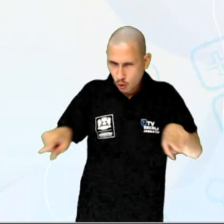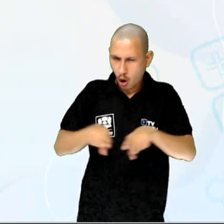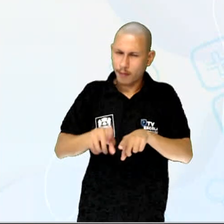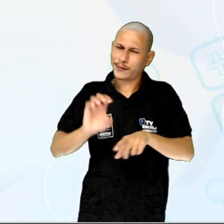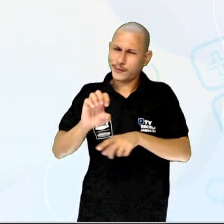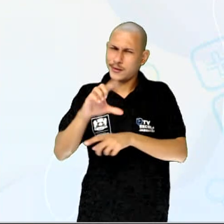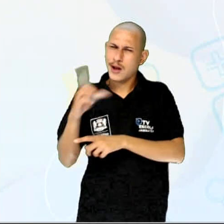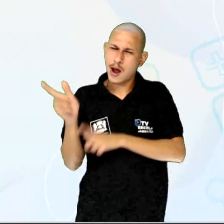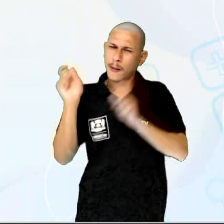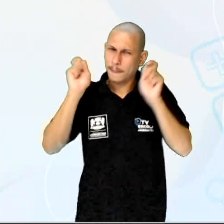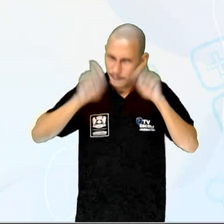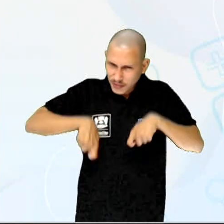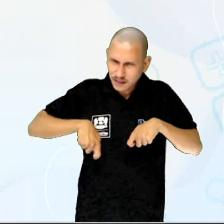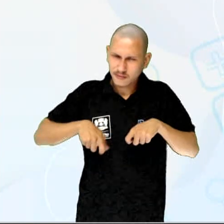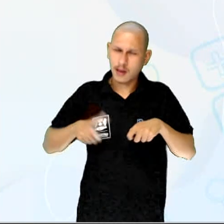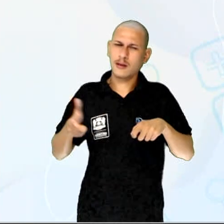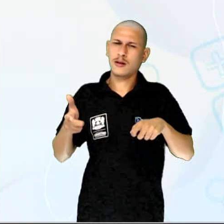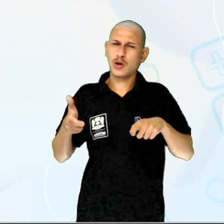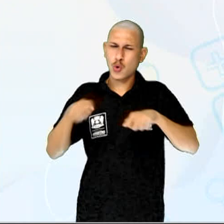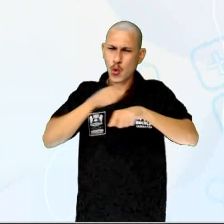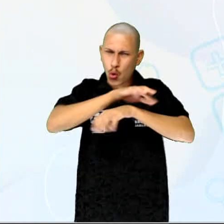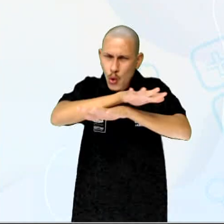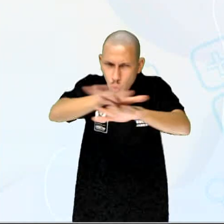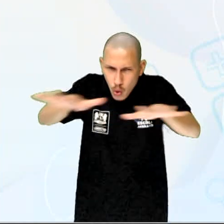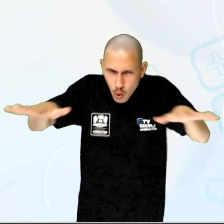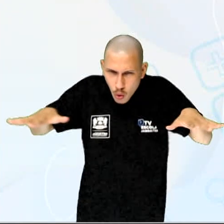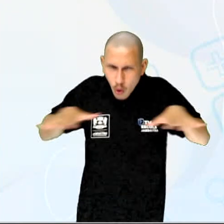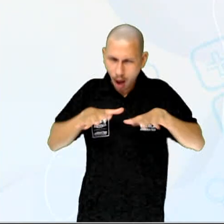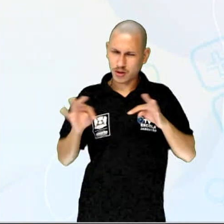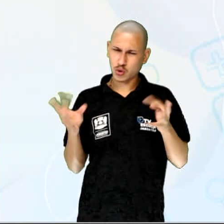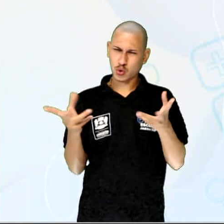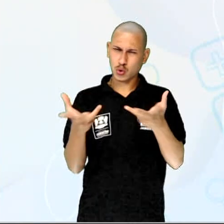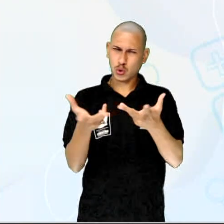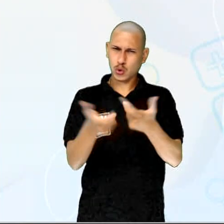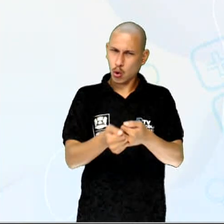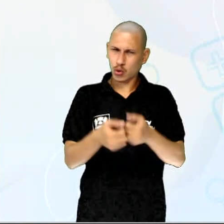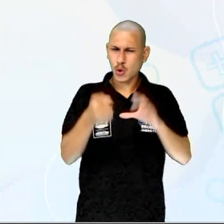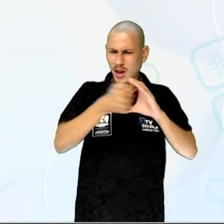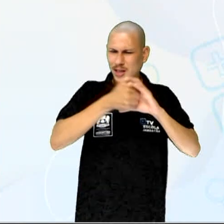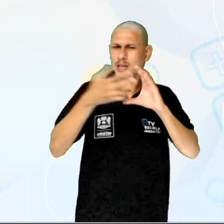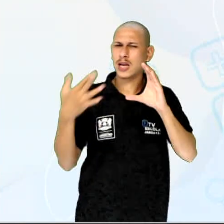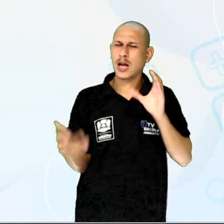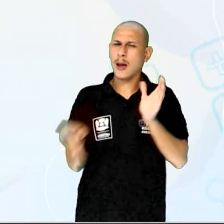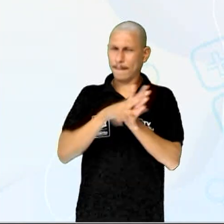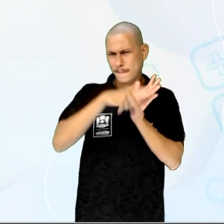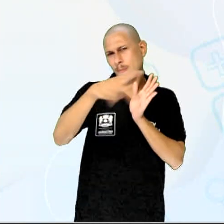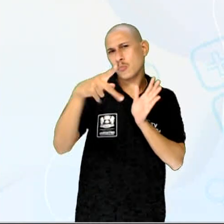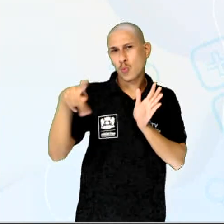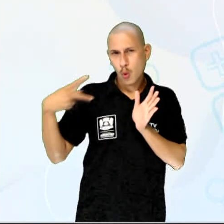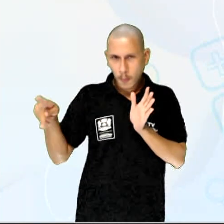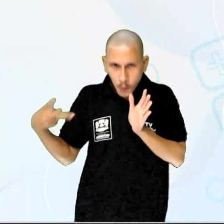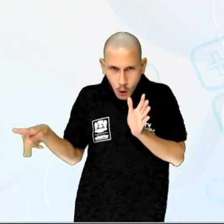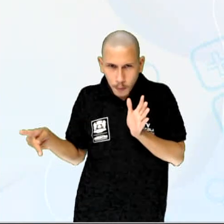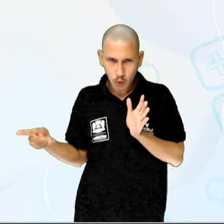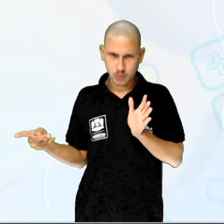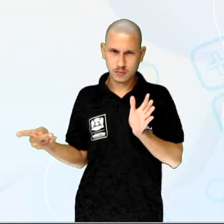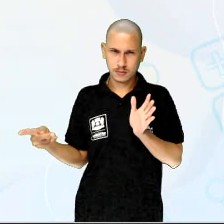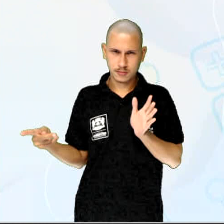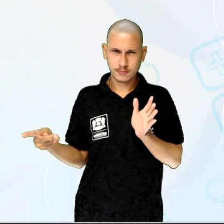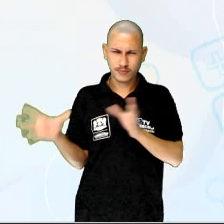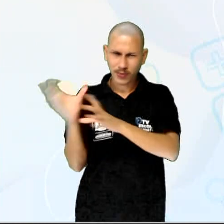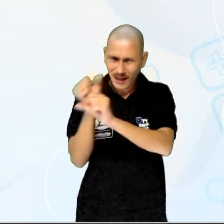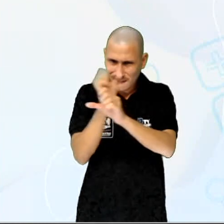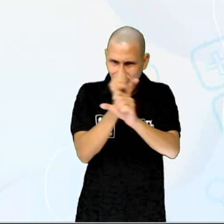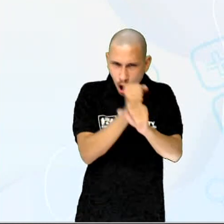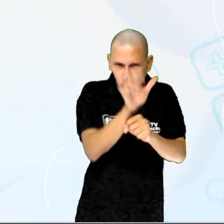logicamente que a gente vai ter que ocupar todo o espaço do campo, né? Isso é uma característica bem própria do cálculo de área, né? Que a área é o espaço